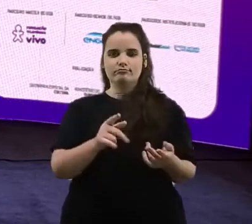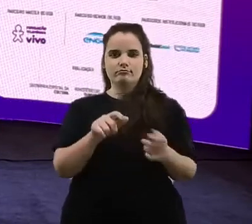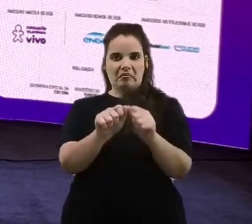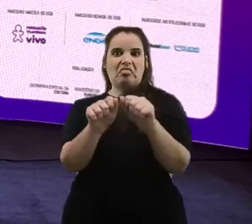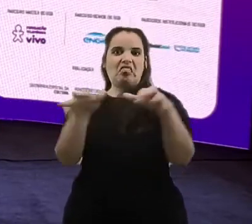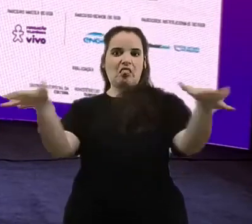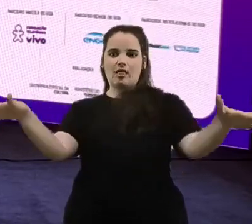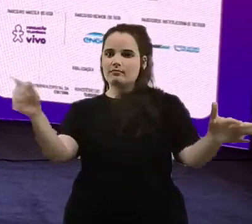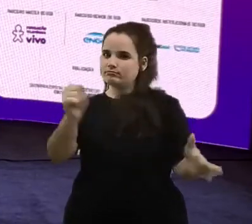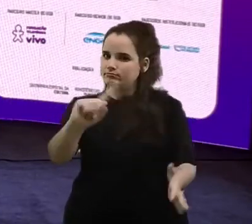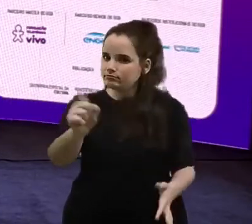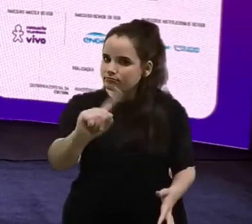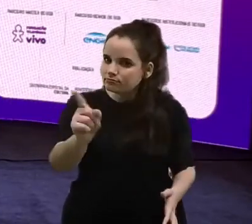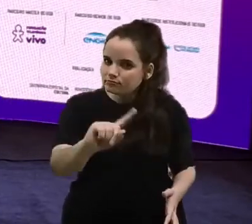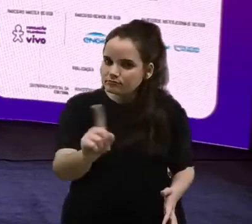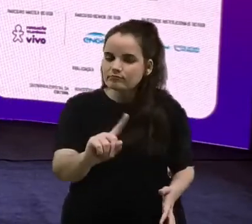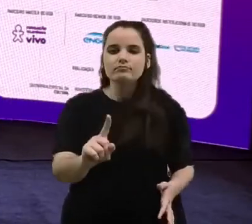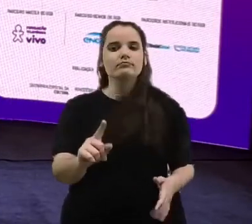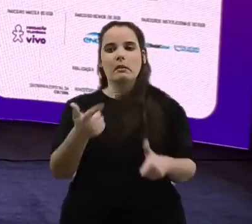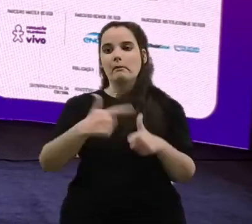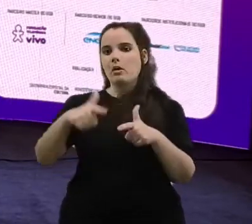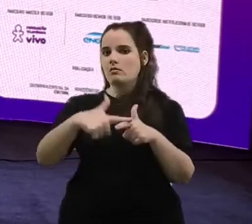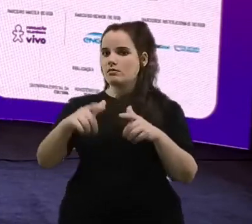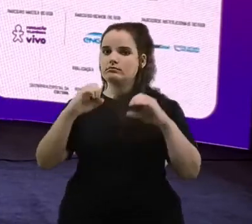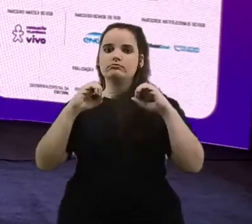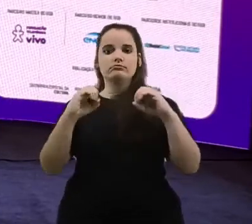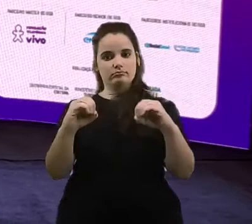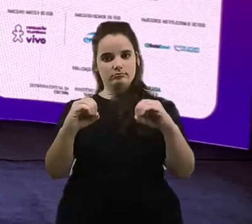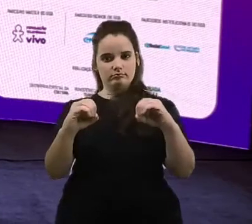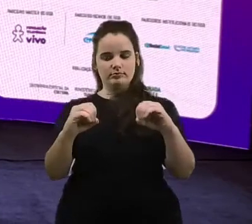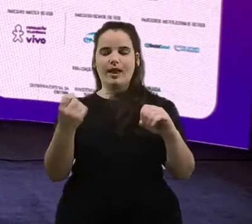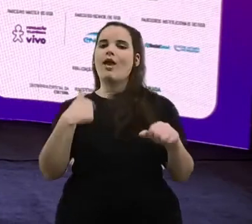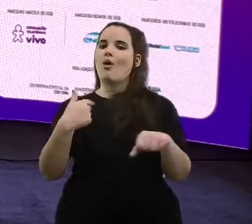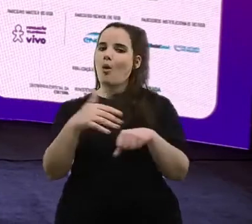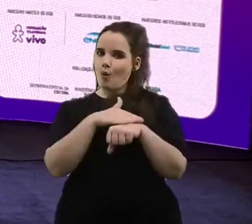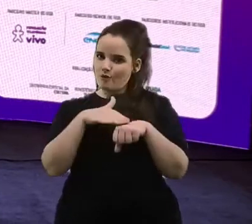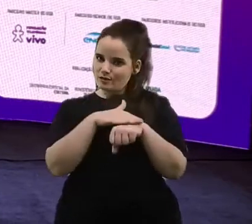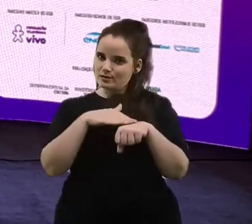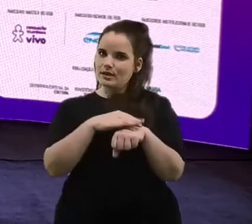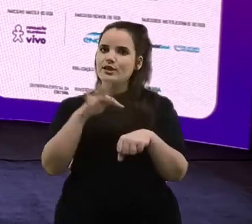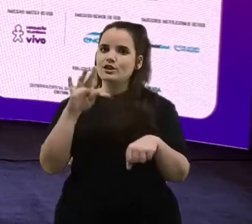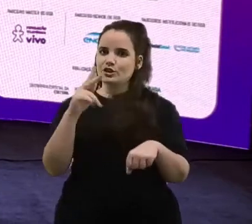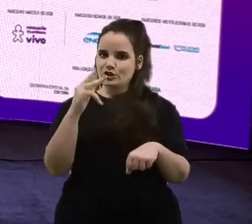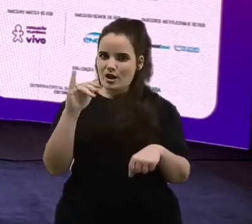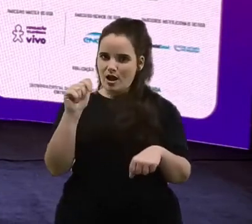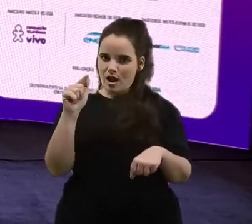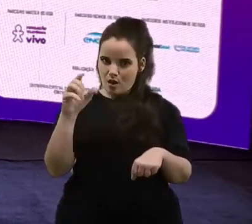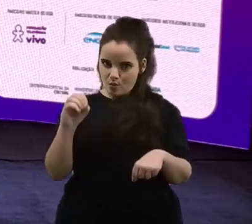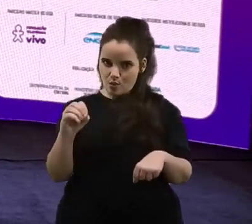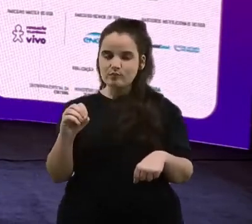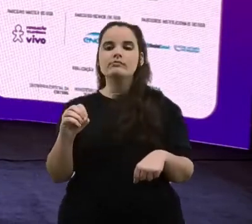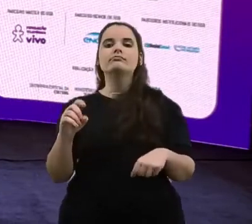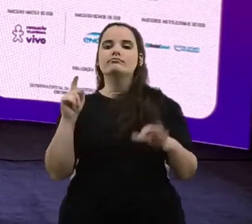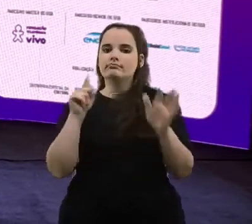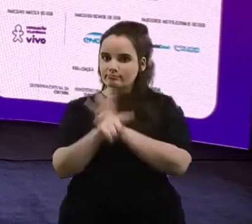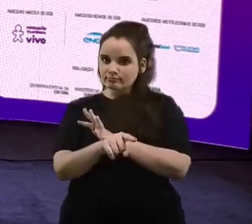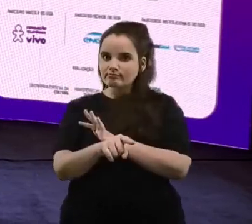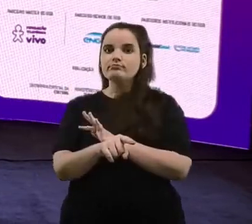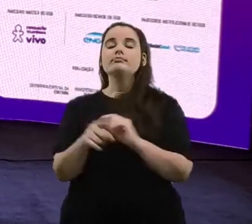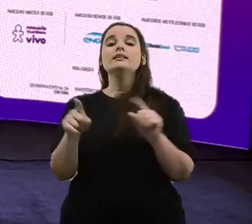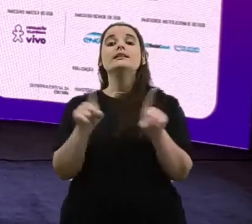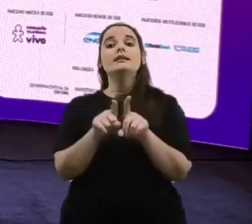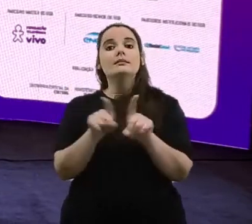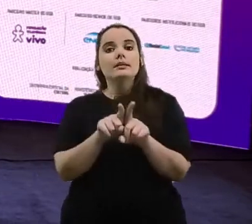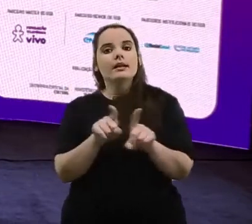em relação a isso. E isso é uma coisa que eu conversei bastante com o Thiago antes da gente fazer o painel. Mas também, Thiago, a gente nota